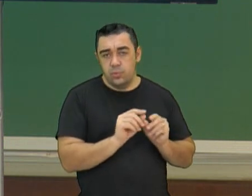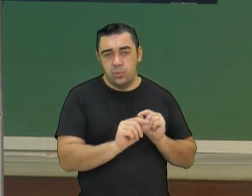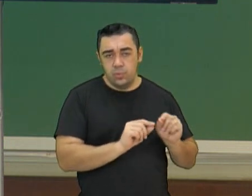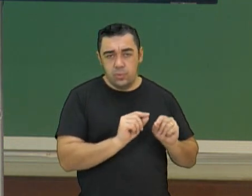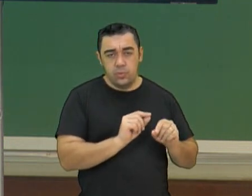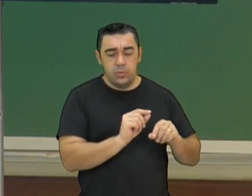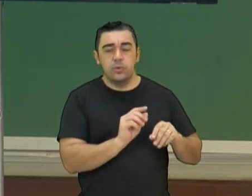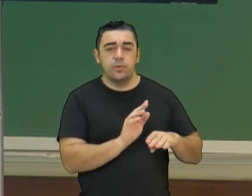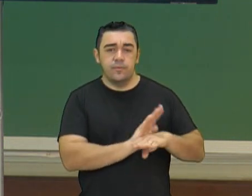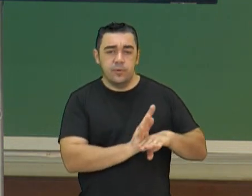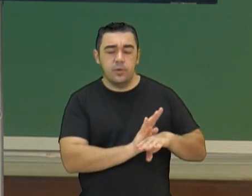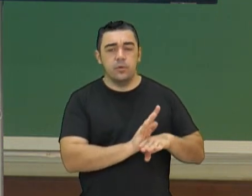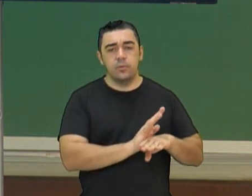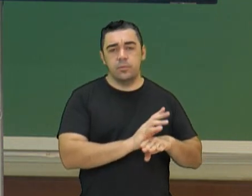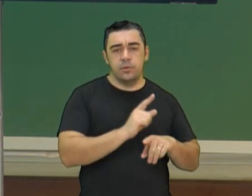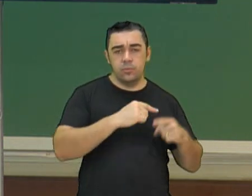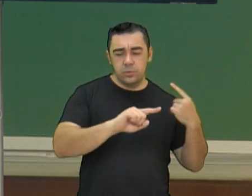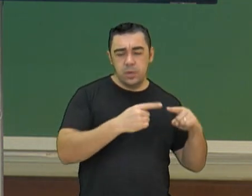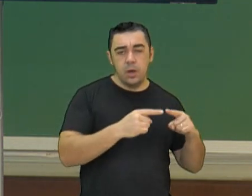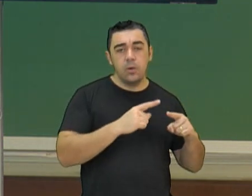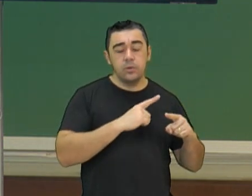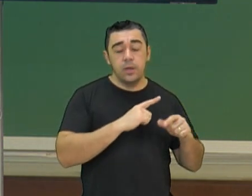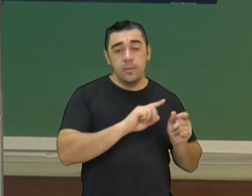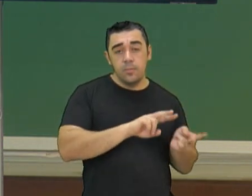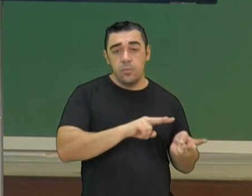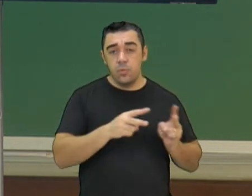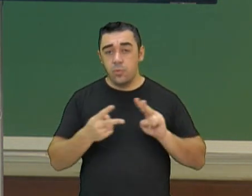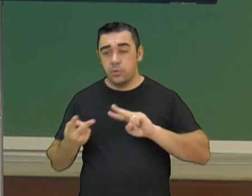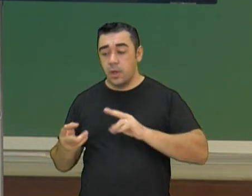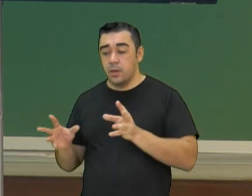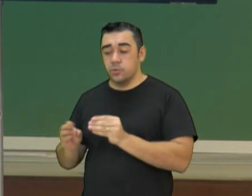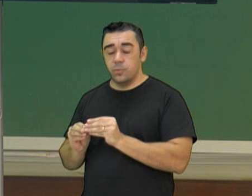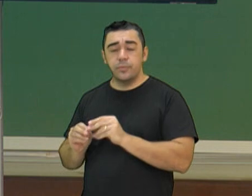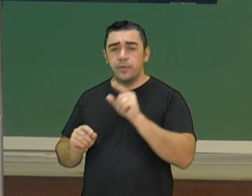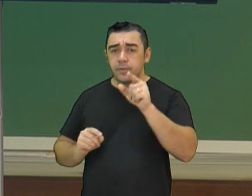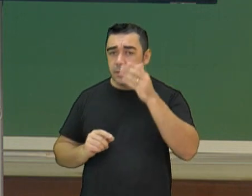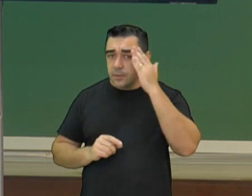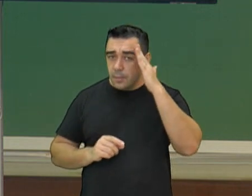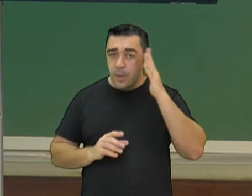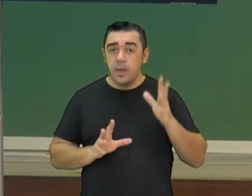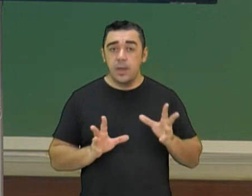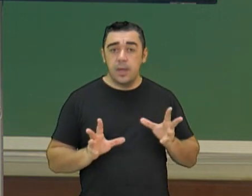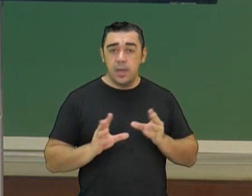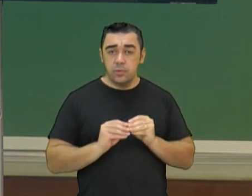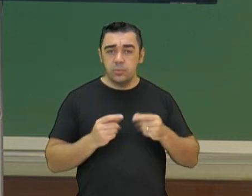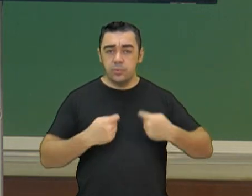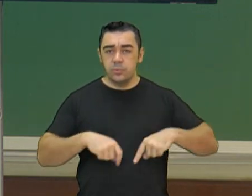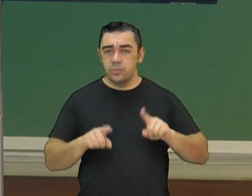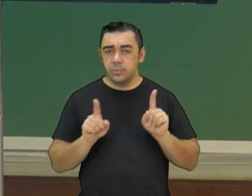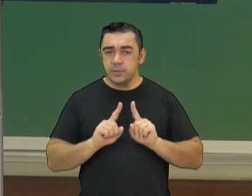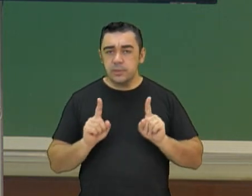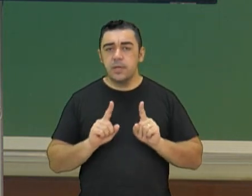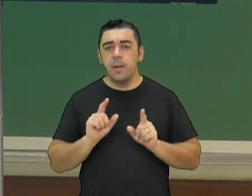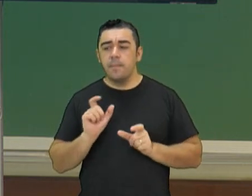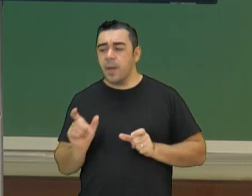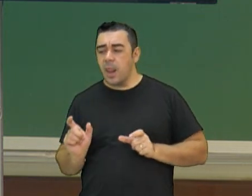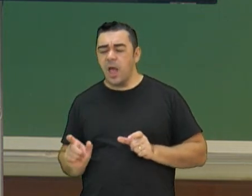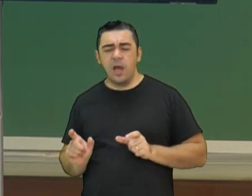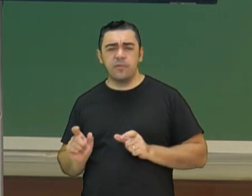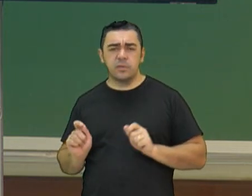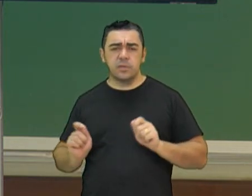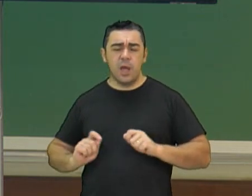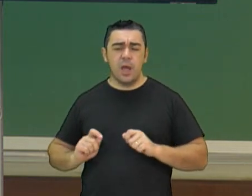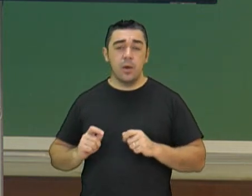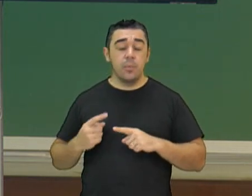traz palavras ali que não necessariamente precisam estar contidas no resumo, né? Porque a sinopse tem uma intenção